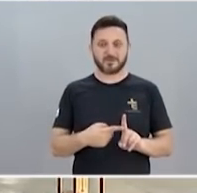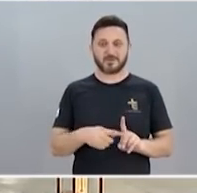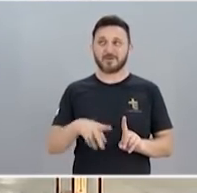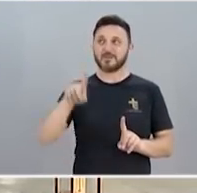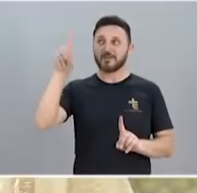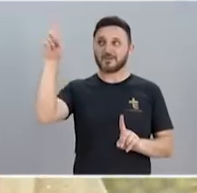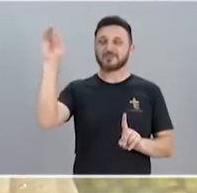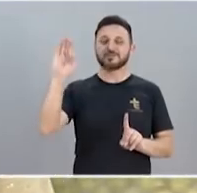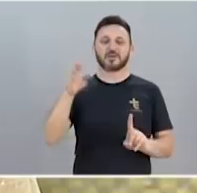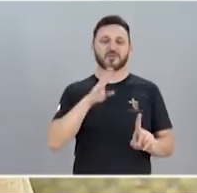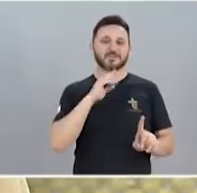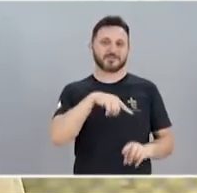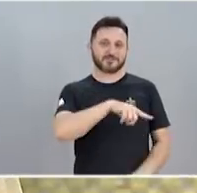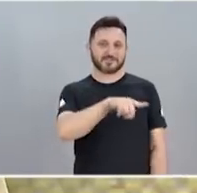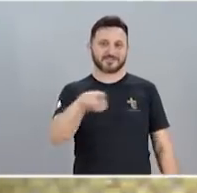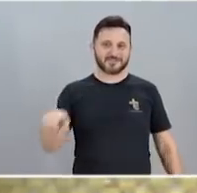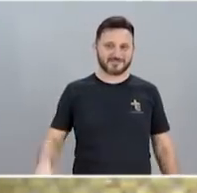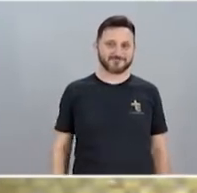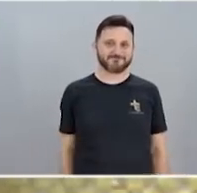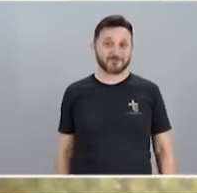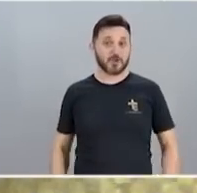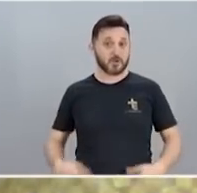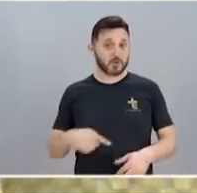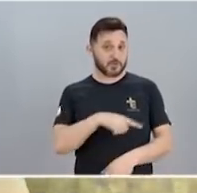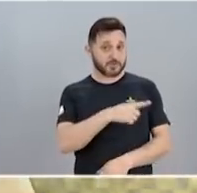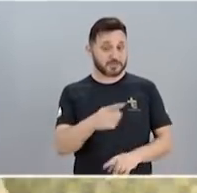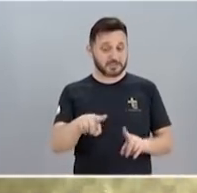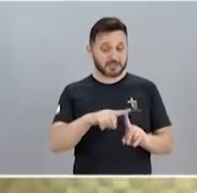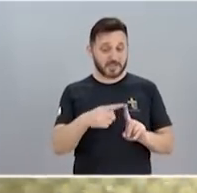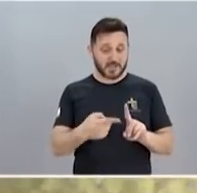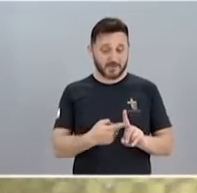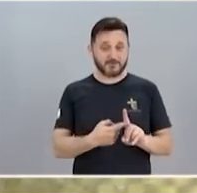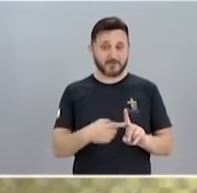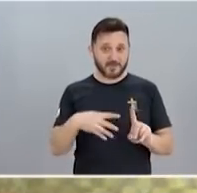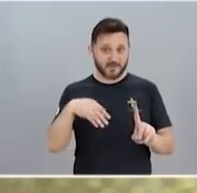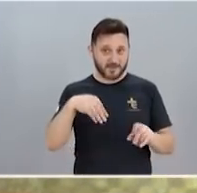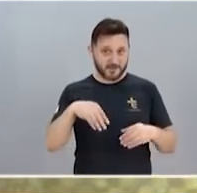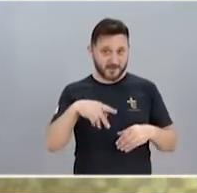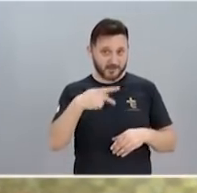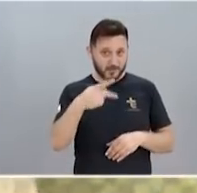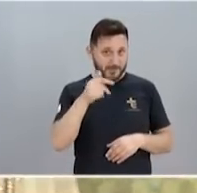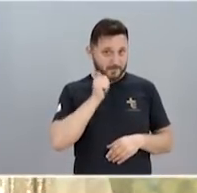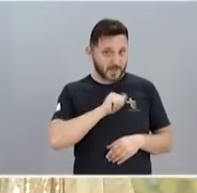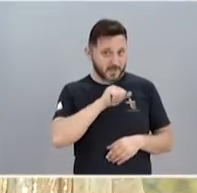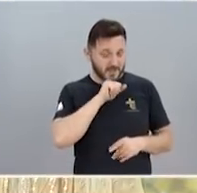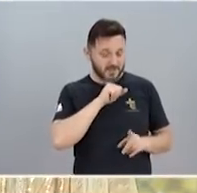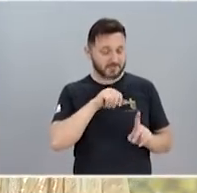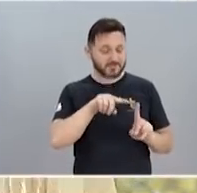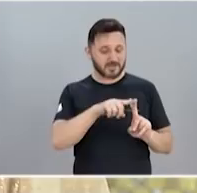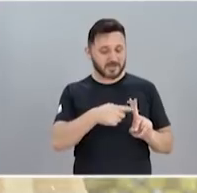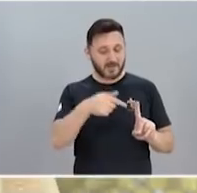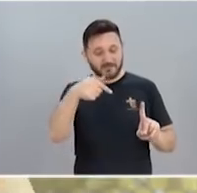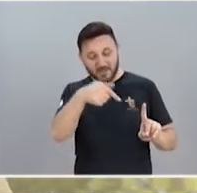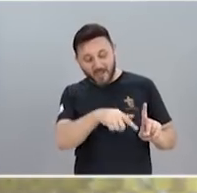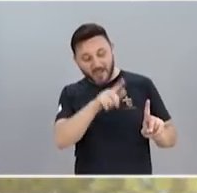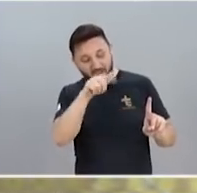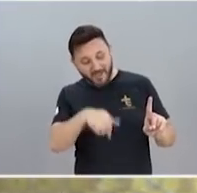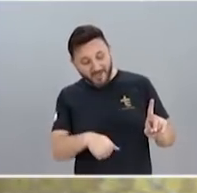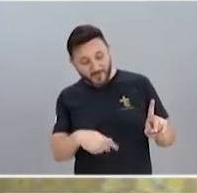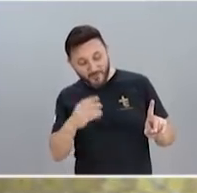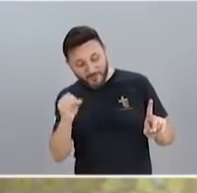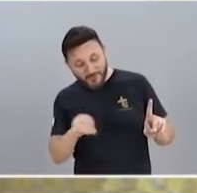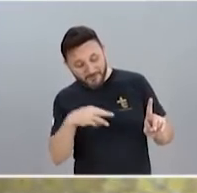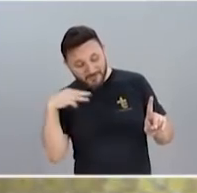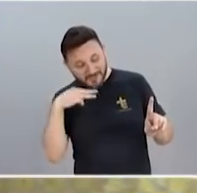Criador, você experimentou a mão que te teceu desde o ventre materno, que te escolheu